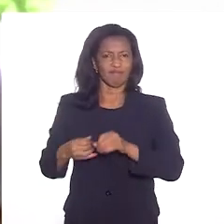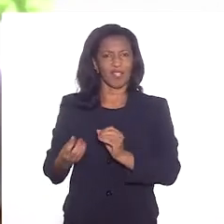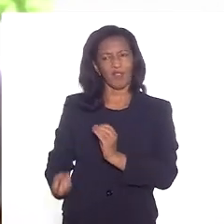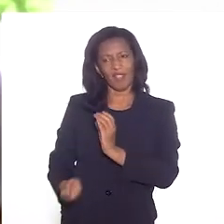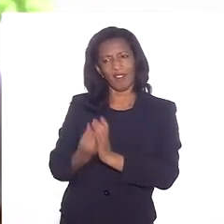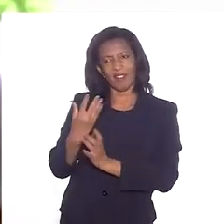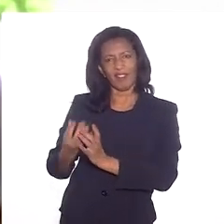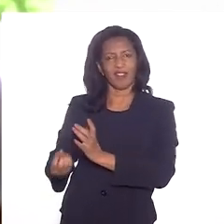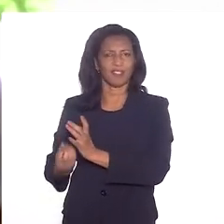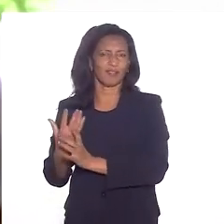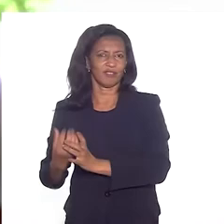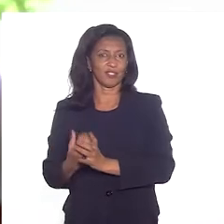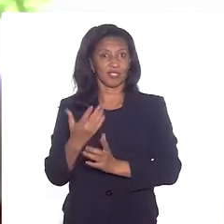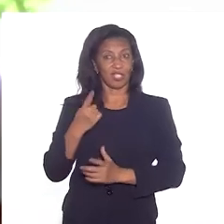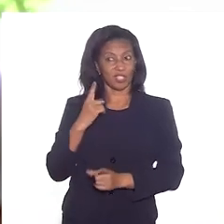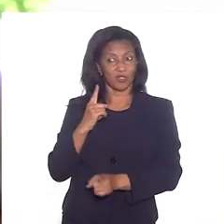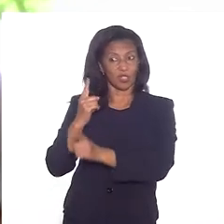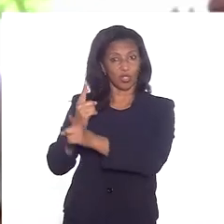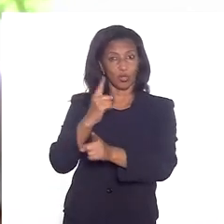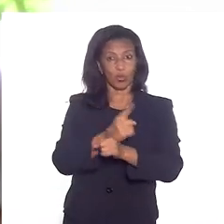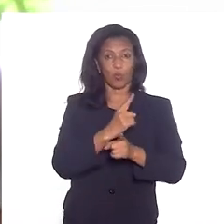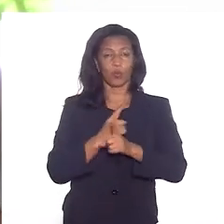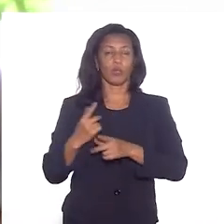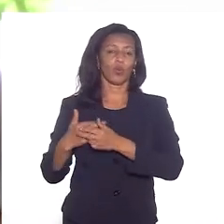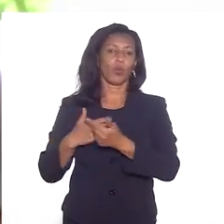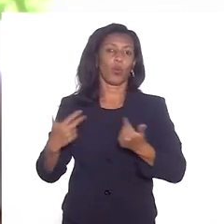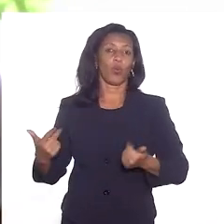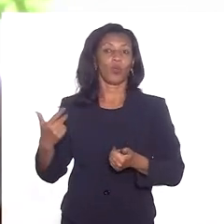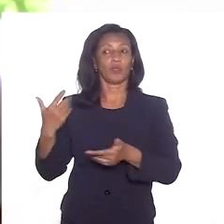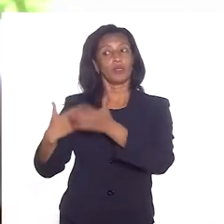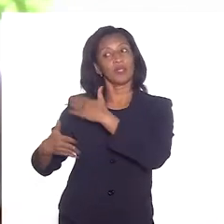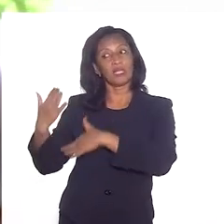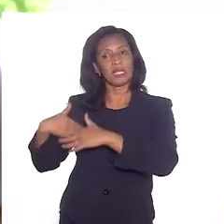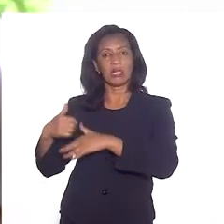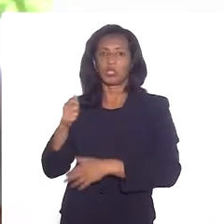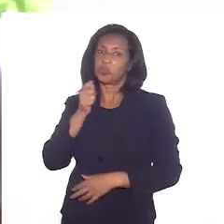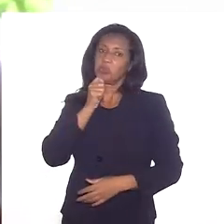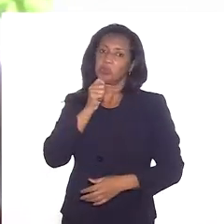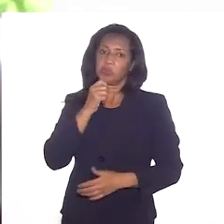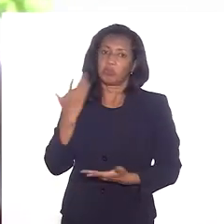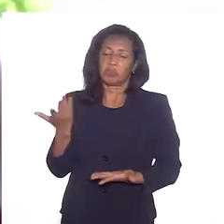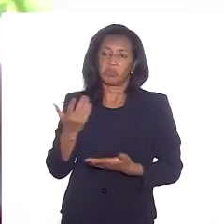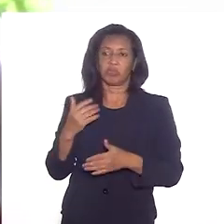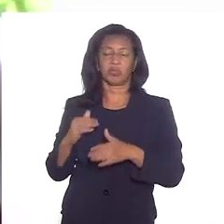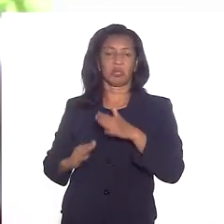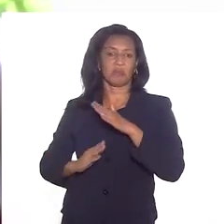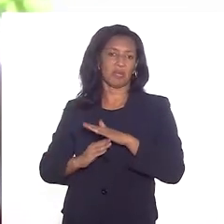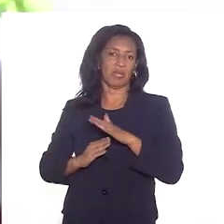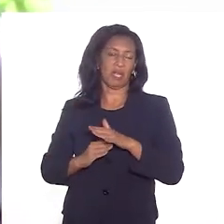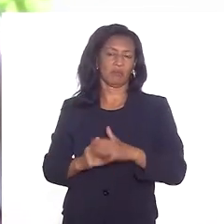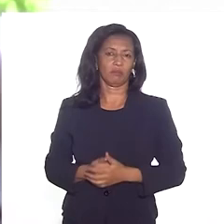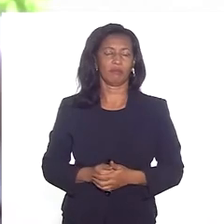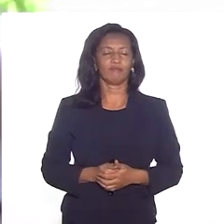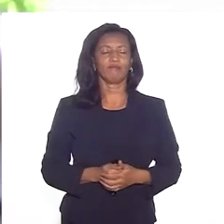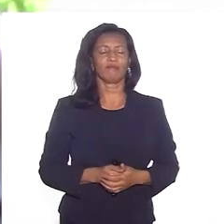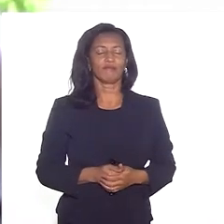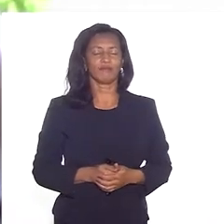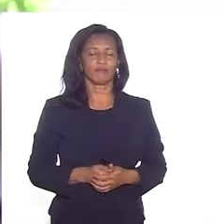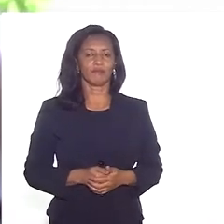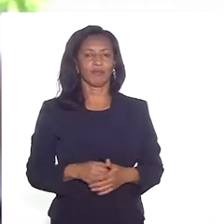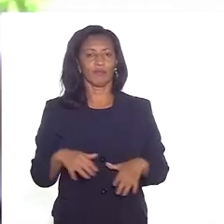criando, vai crescendo, e a gente acaba descobrindo coisas que antes a gente ficava limitada ali, né, no pensamento.